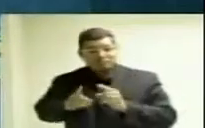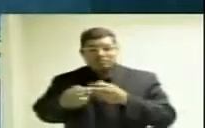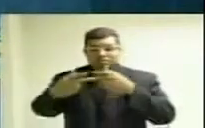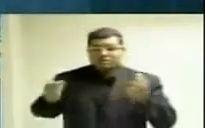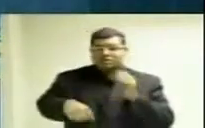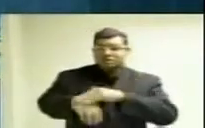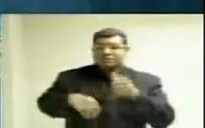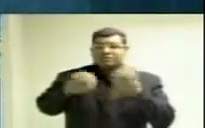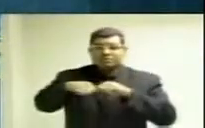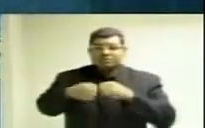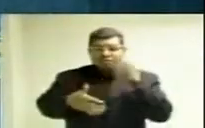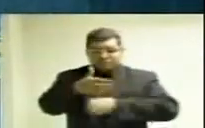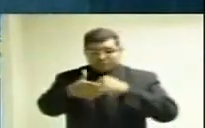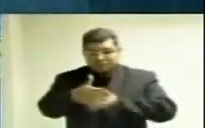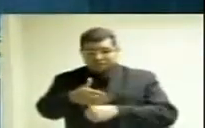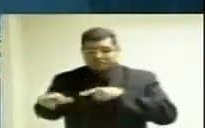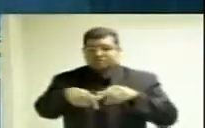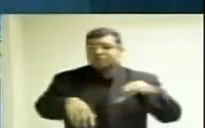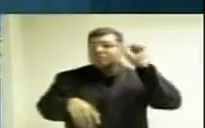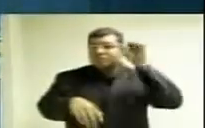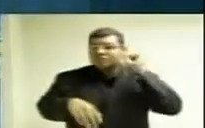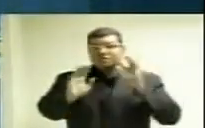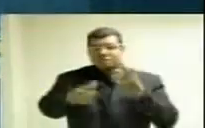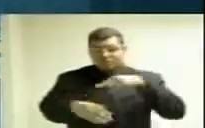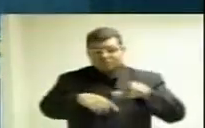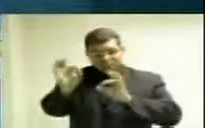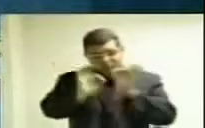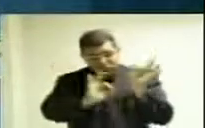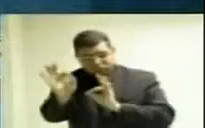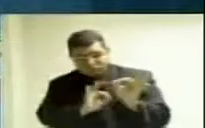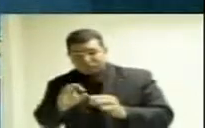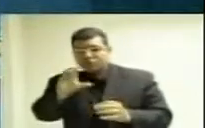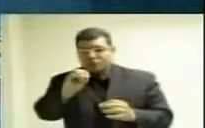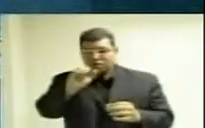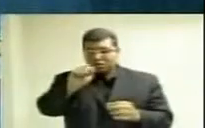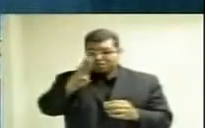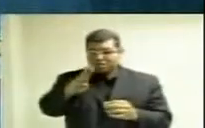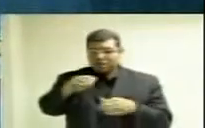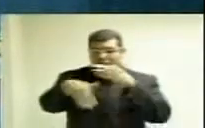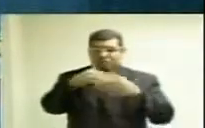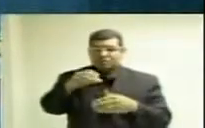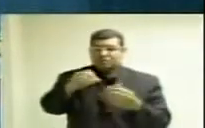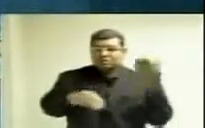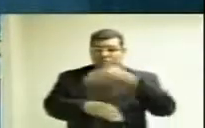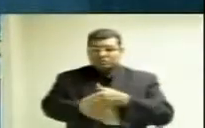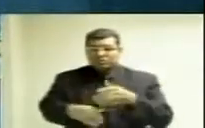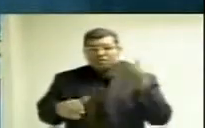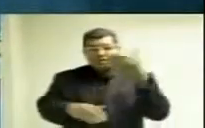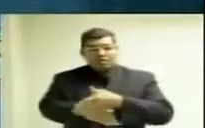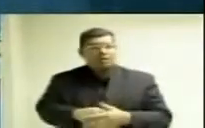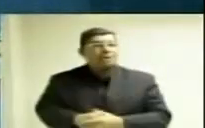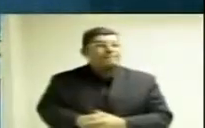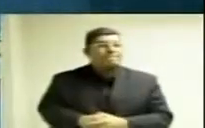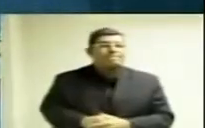das coisas mais lúcidas que eu já ouvi foi uma proposta da OAB de criar uma central de